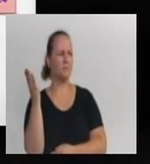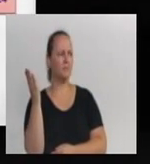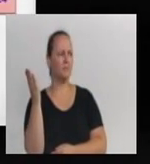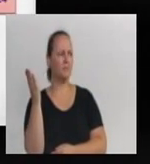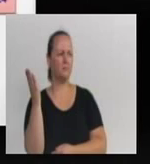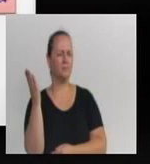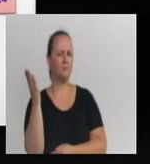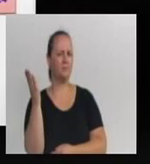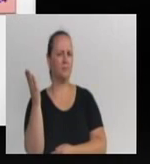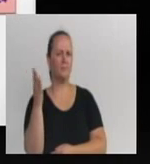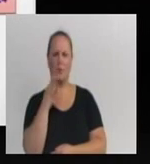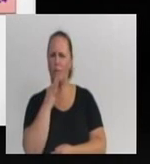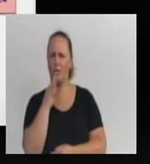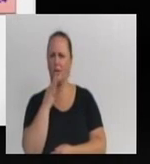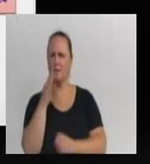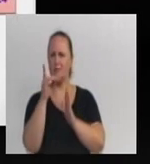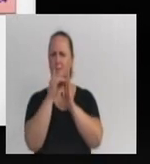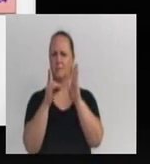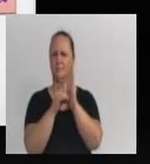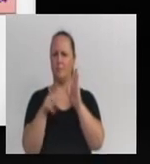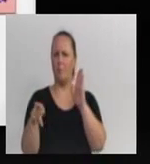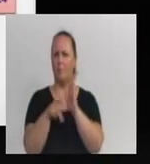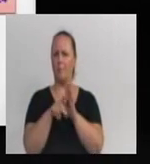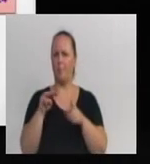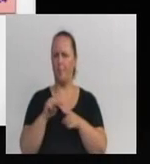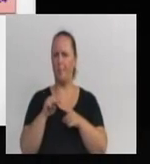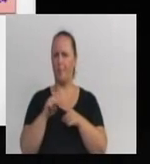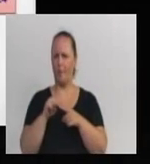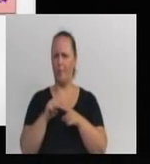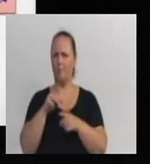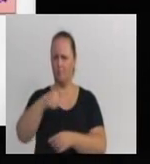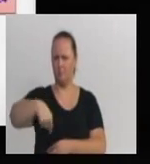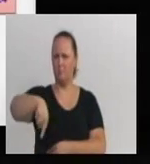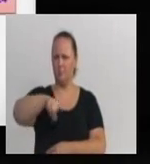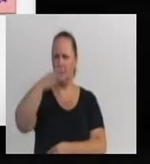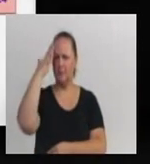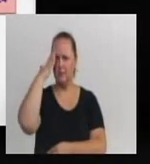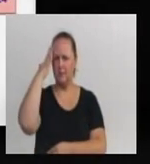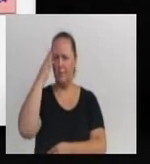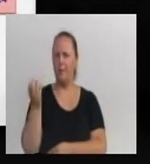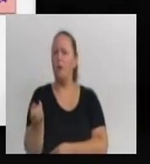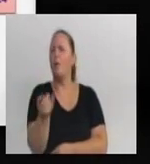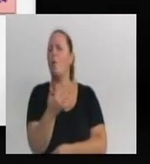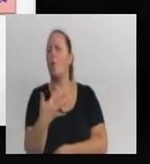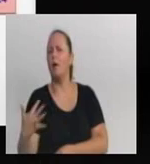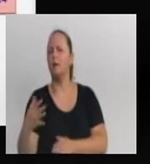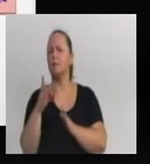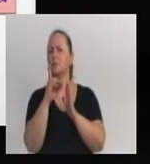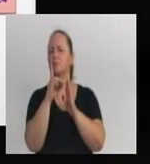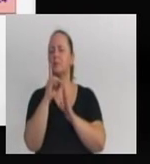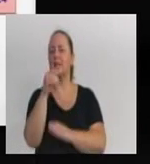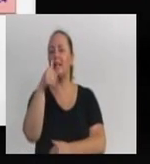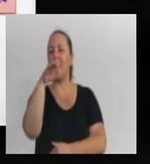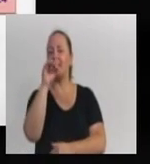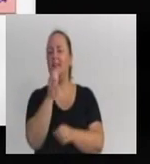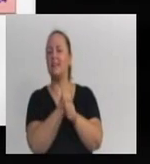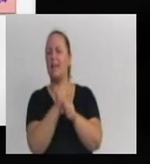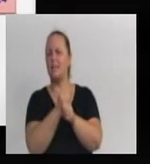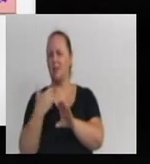municipais? Sabem quantos decretos municipais nós temos na última década e nos últimos